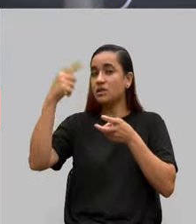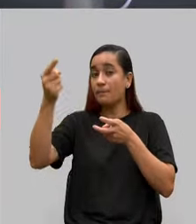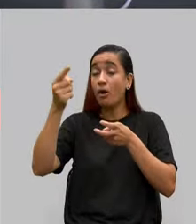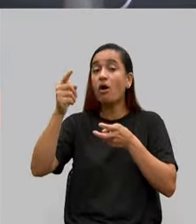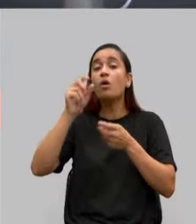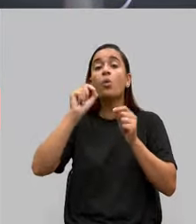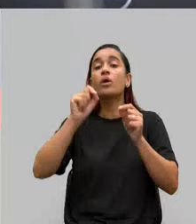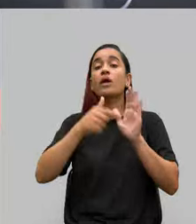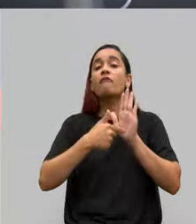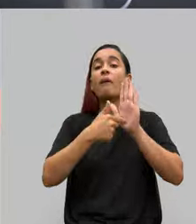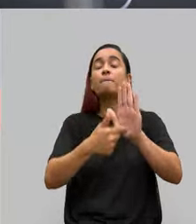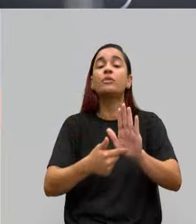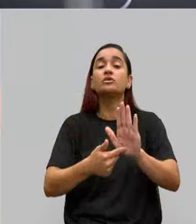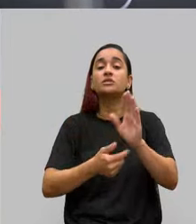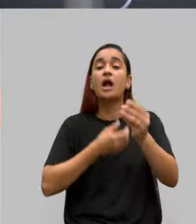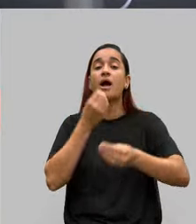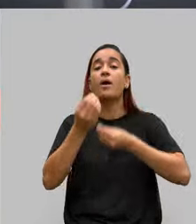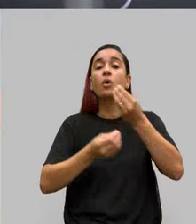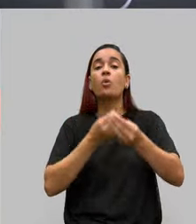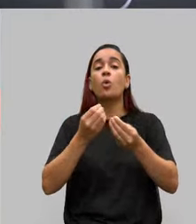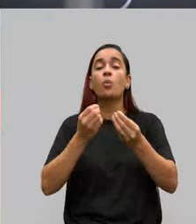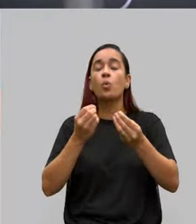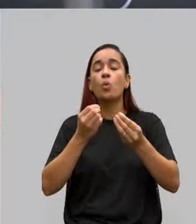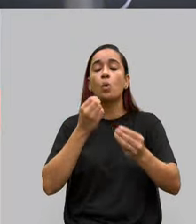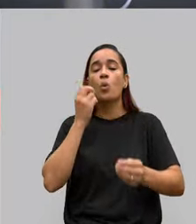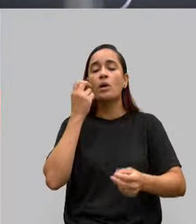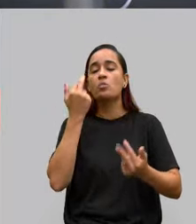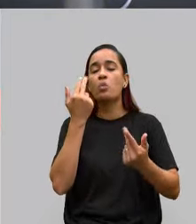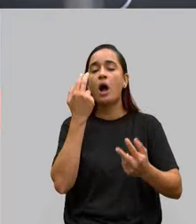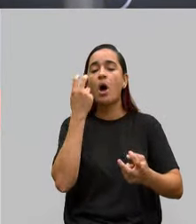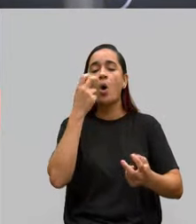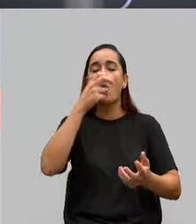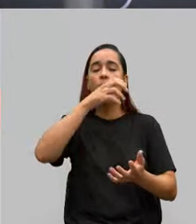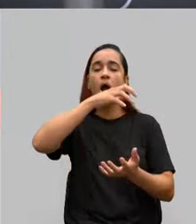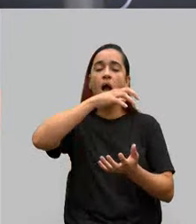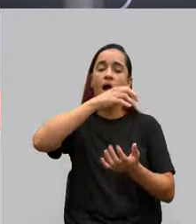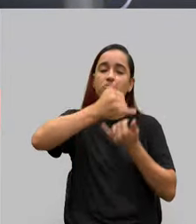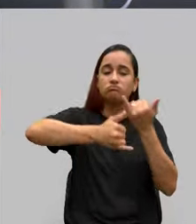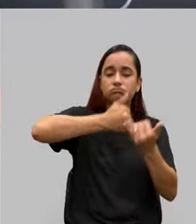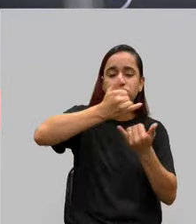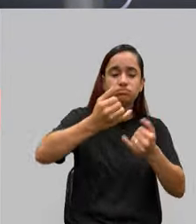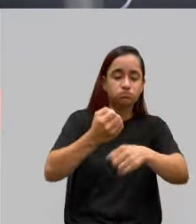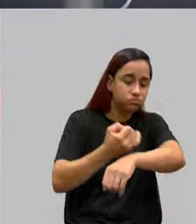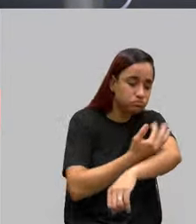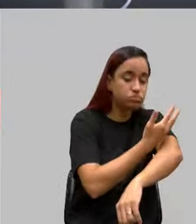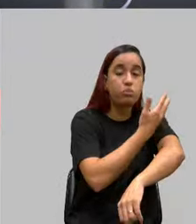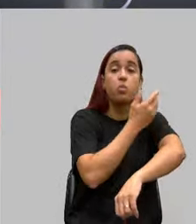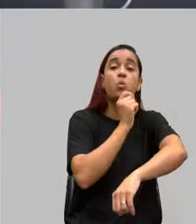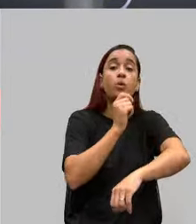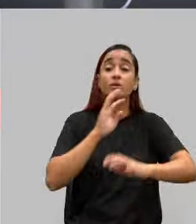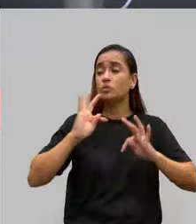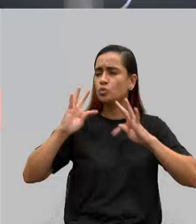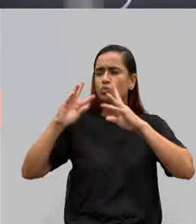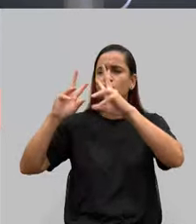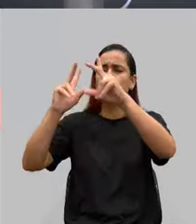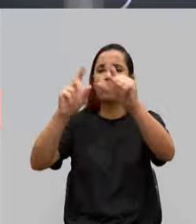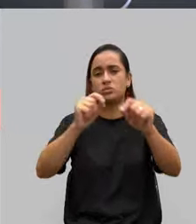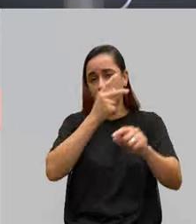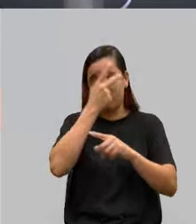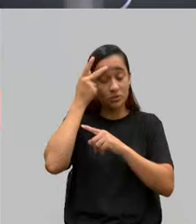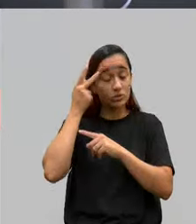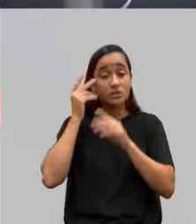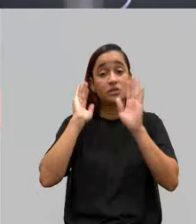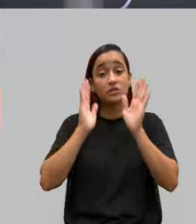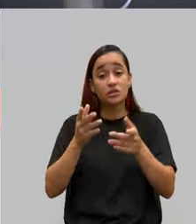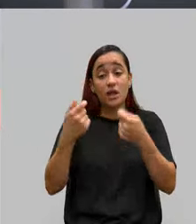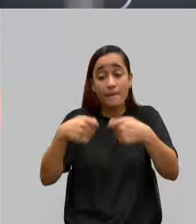cruces um Carrossel de Emoções que habitou e habita a todas as pessoas que precisaram de produtos